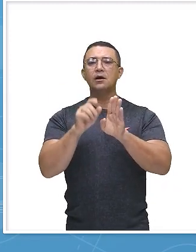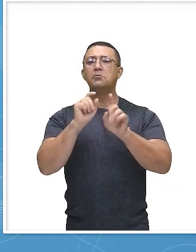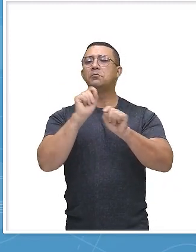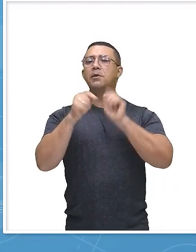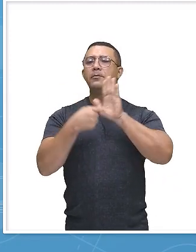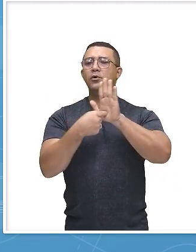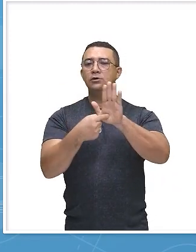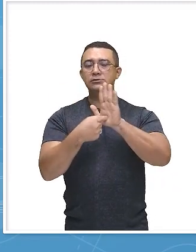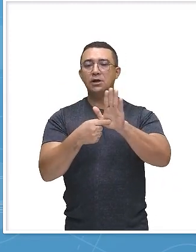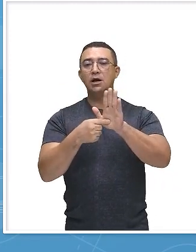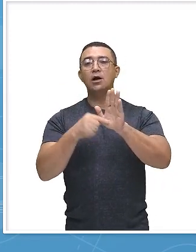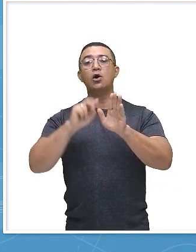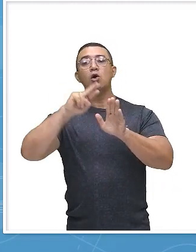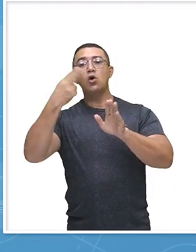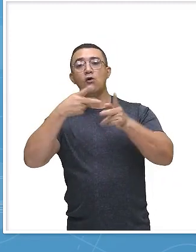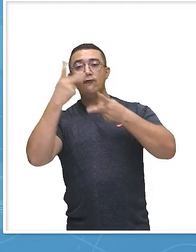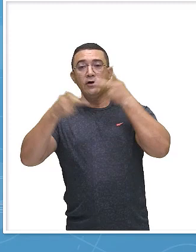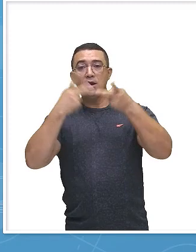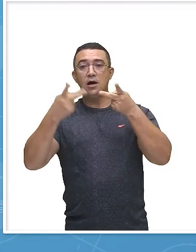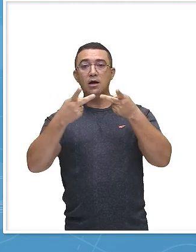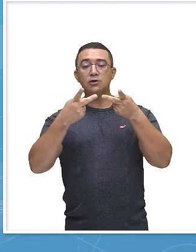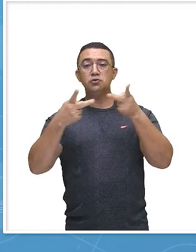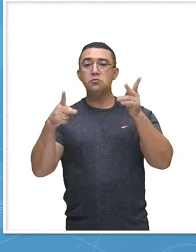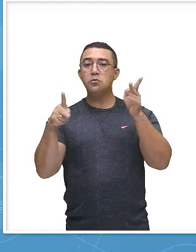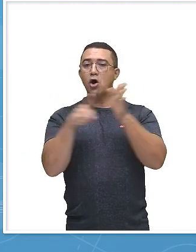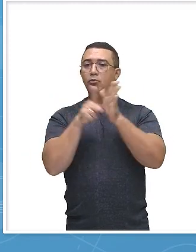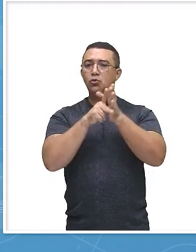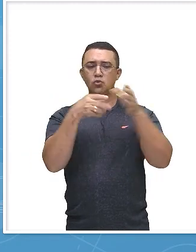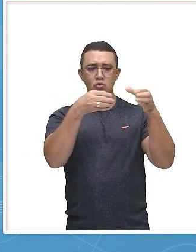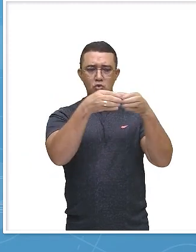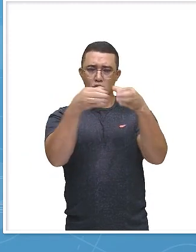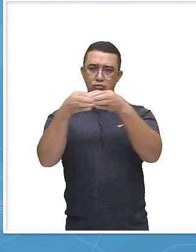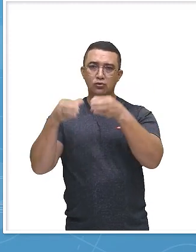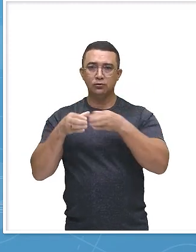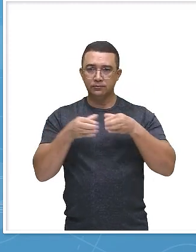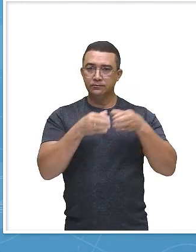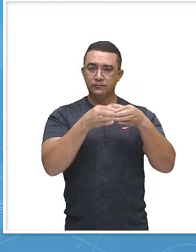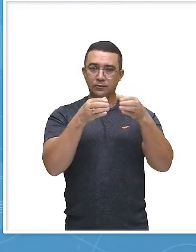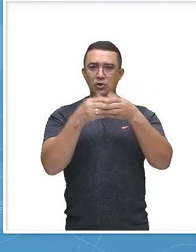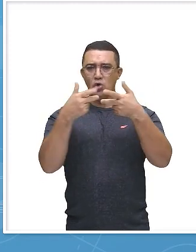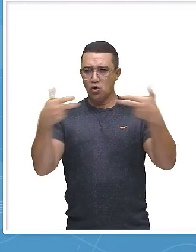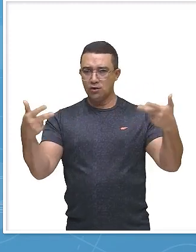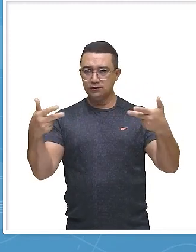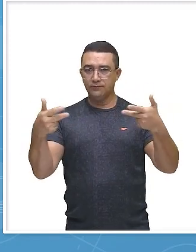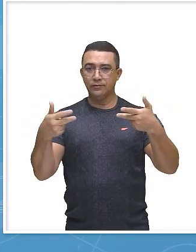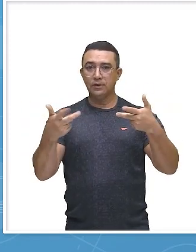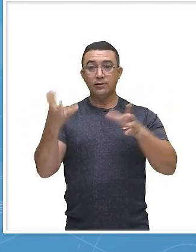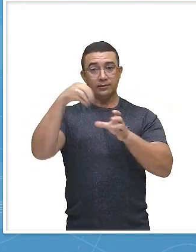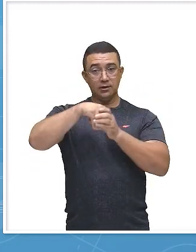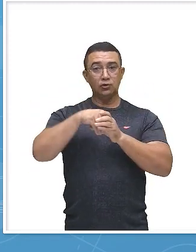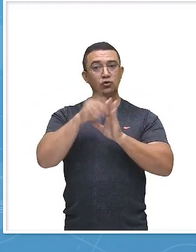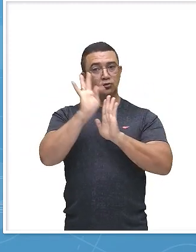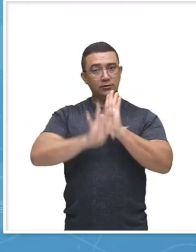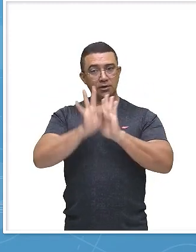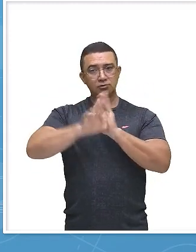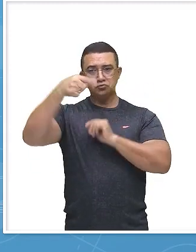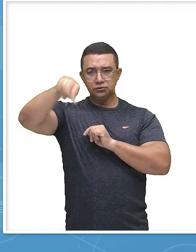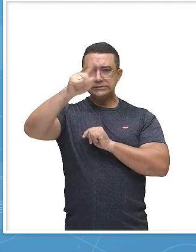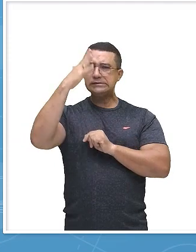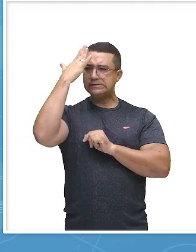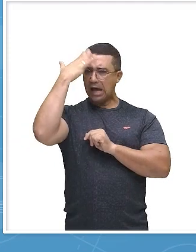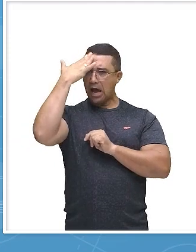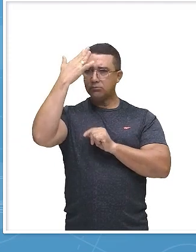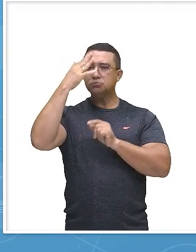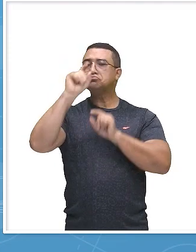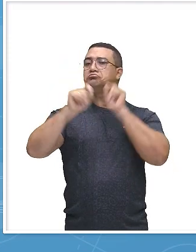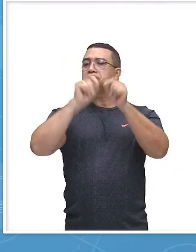ou generalizar, certo? Você já viu no texto o que é que ele faz. Muito bem. Seguindo,